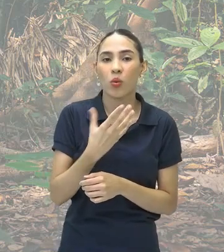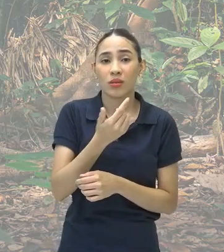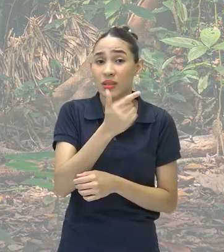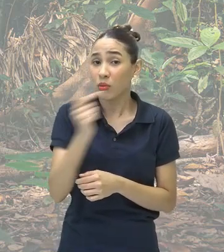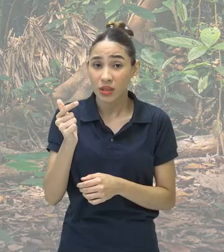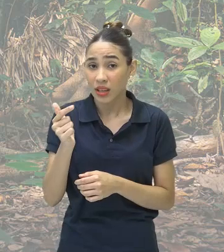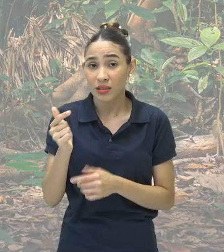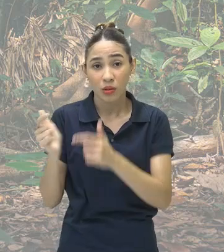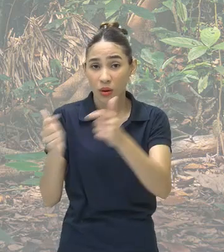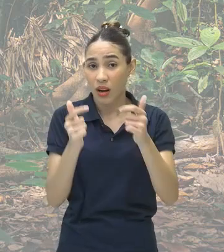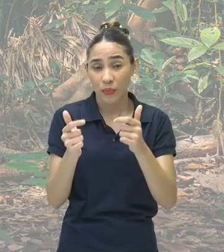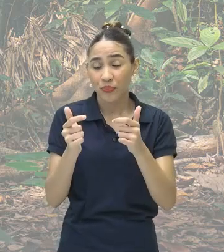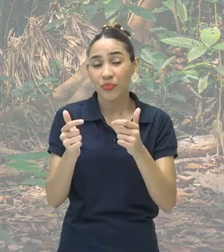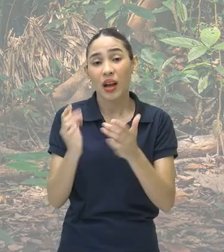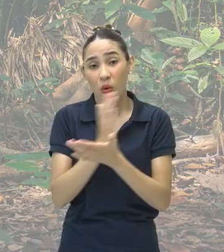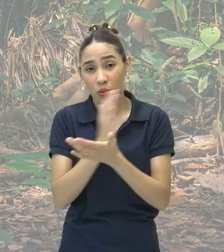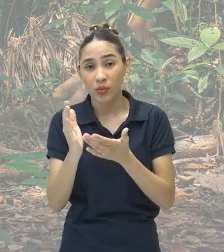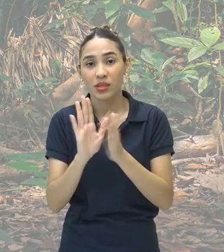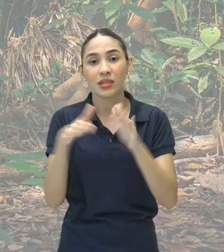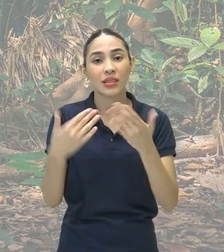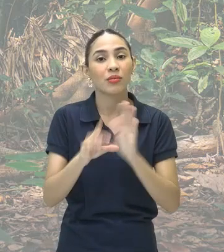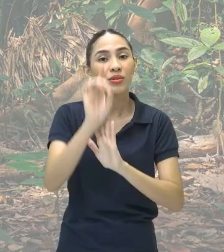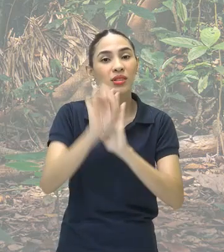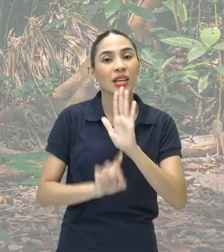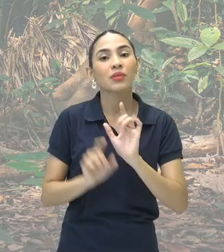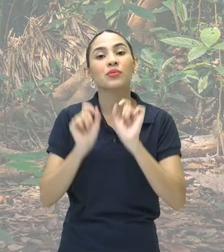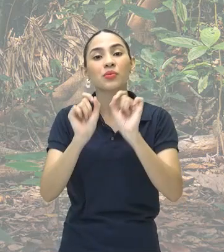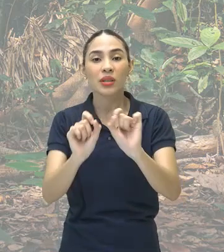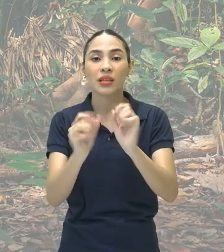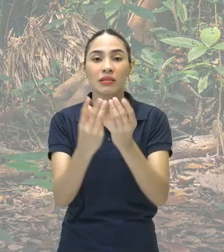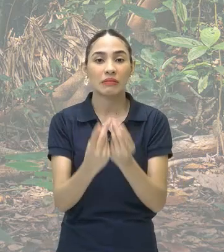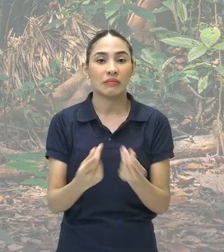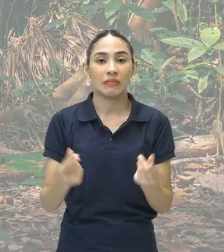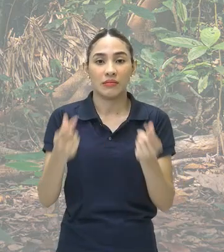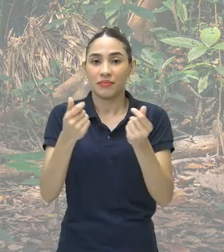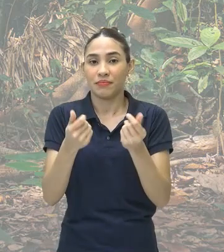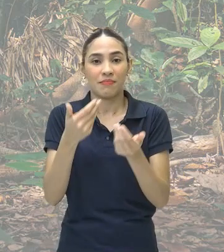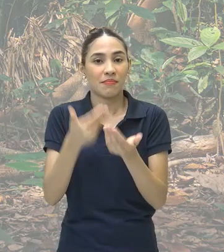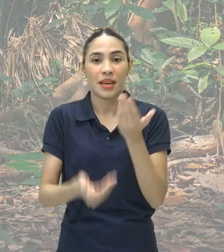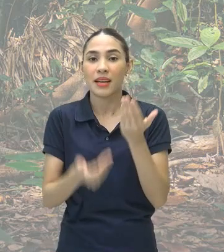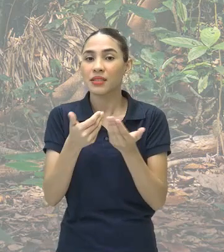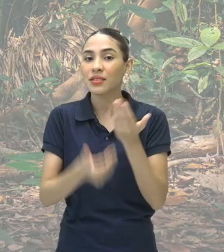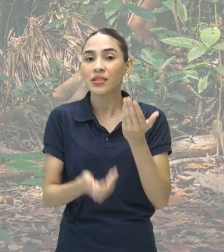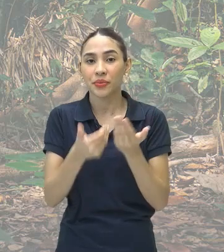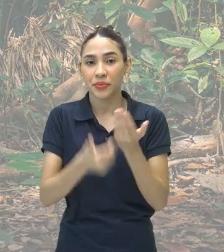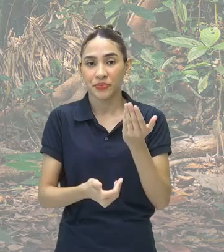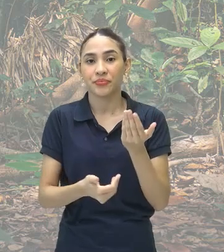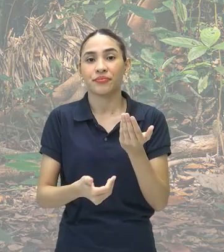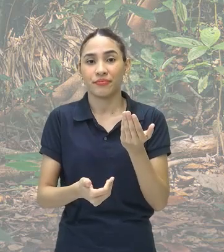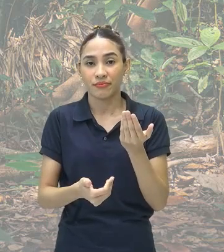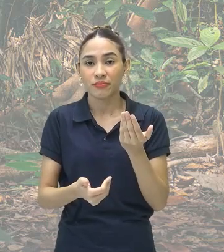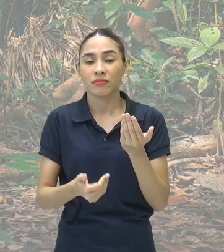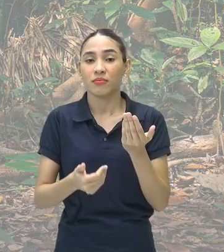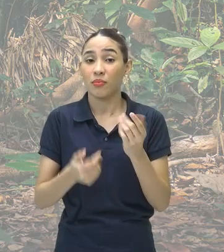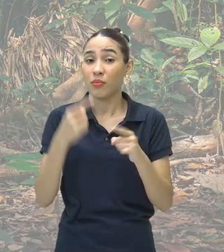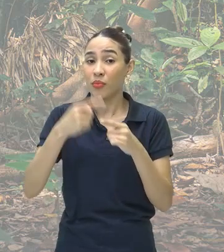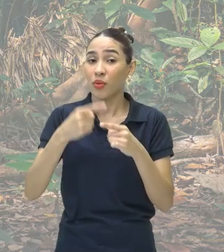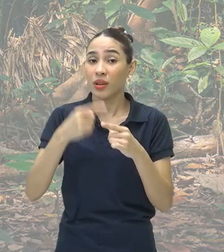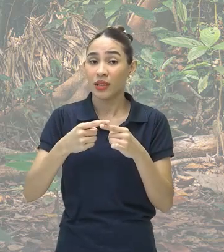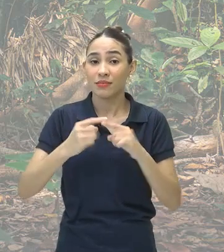que não tem mais. Então, são direitos que estão sendo o quê? Perdidos pelo ser